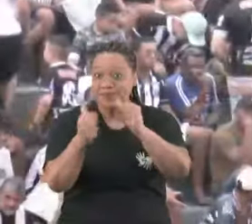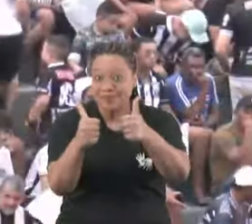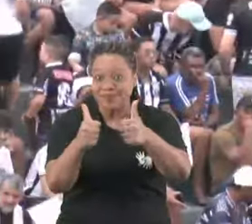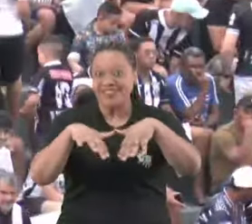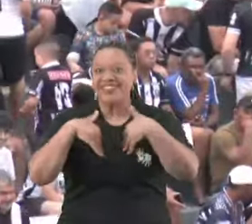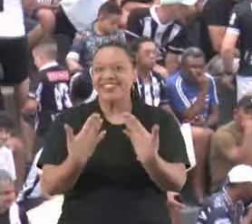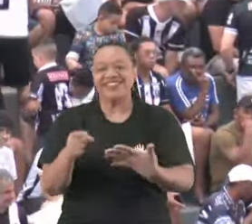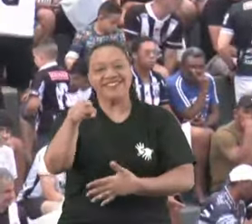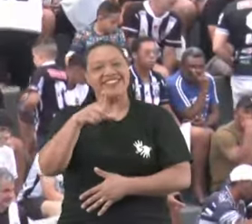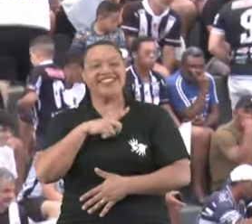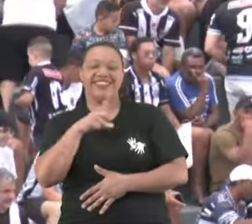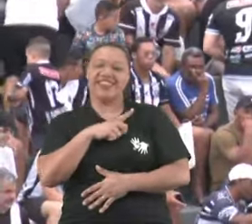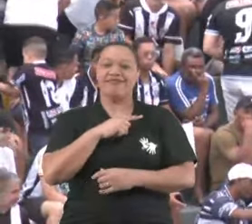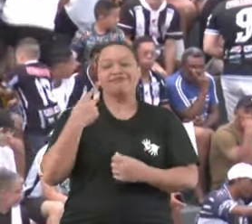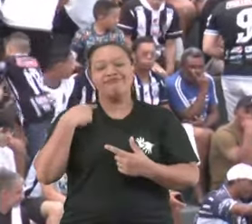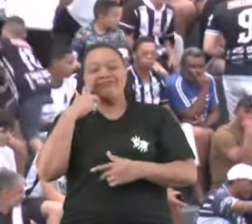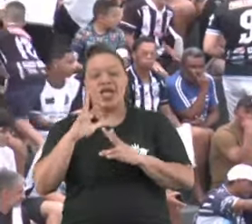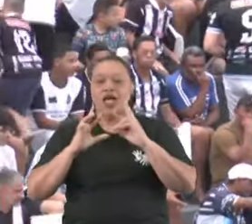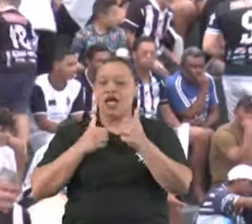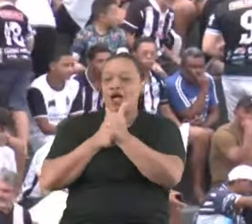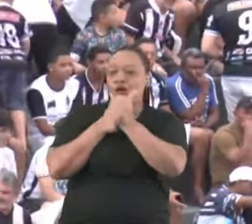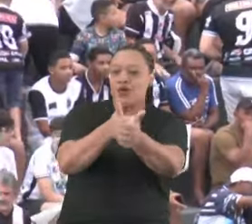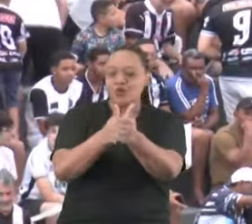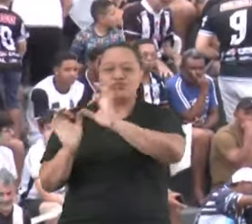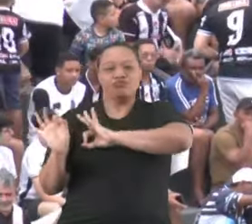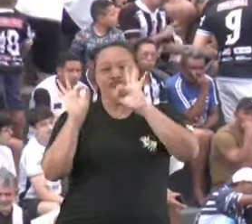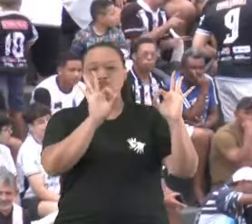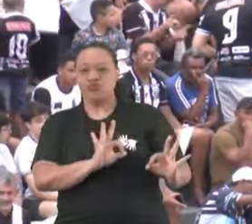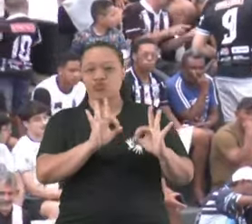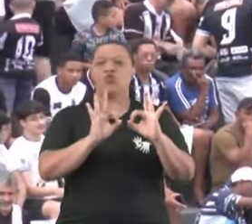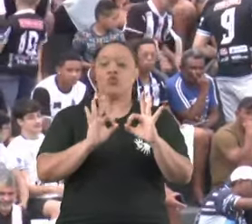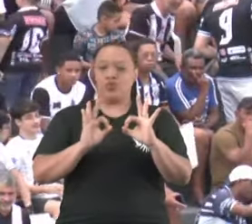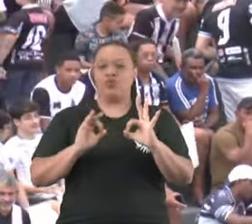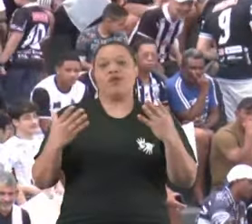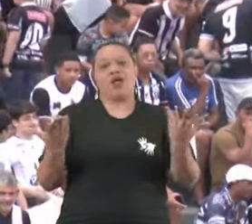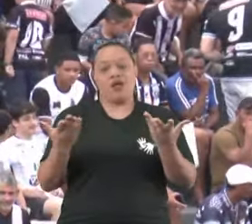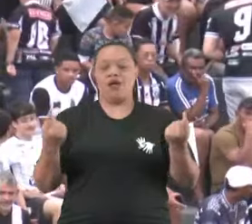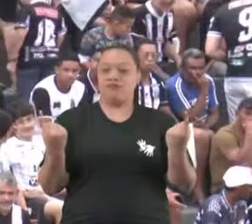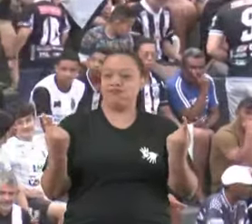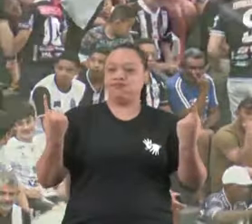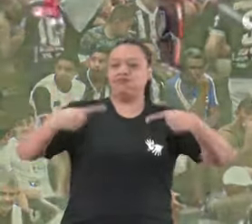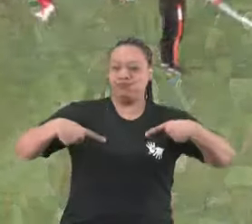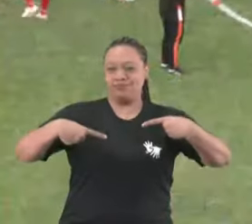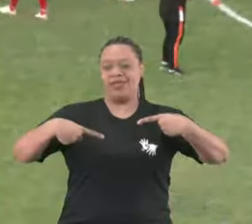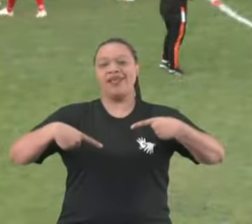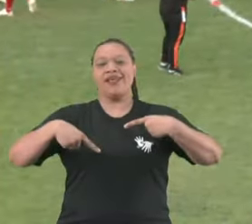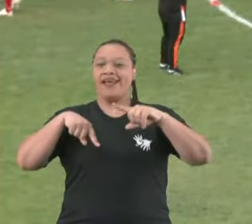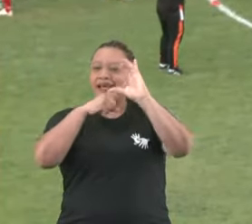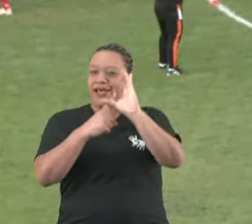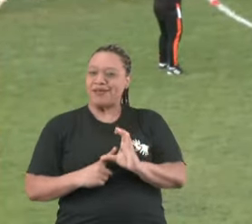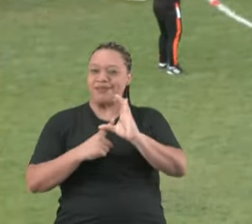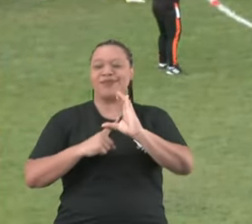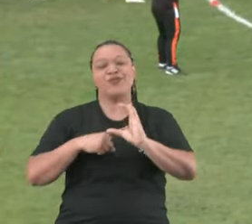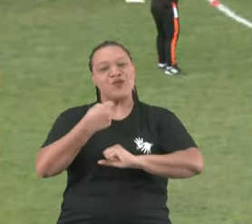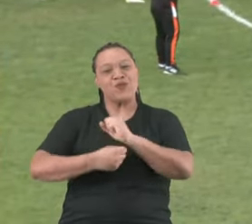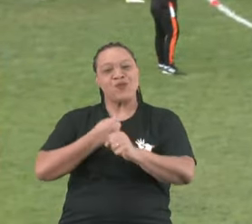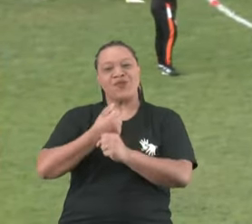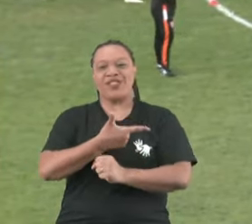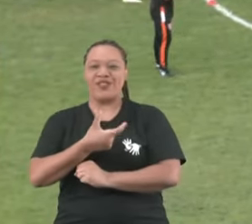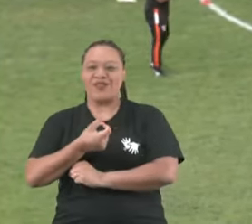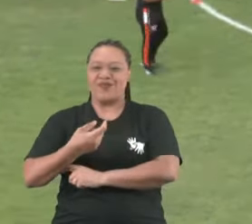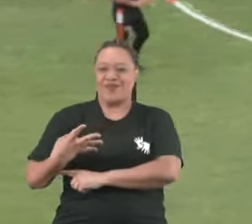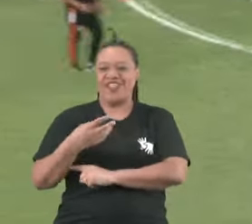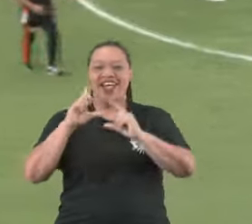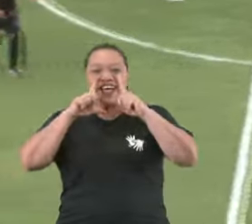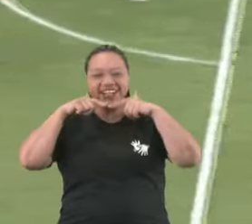tem essa opção de acompanhar esses dois duelos da grande decisão do Campeonato 2024. O Alagoano é